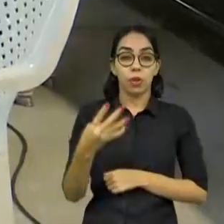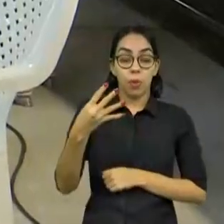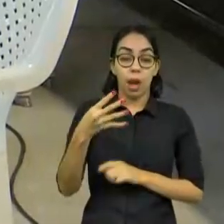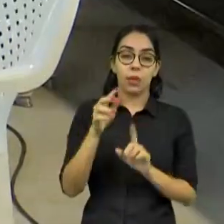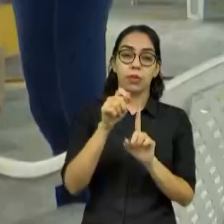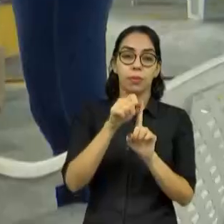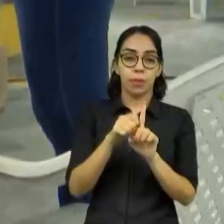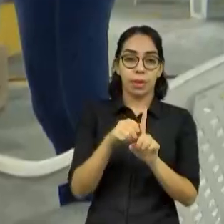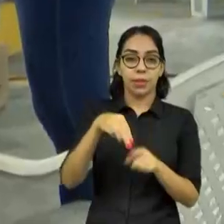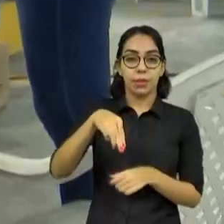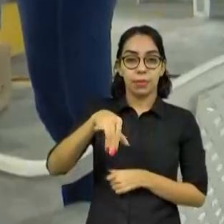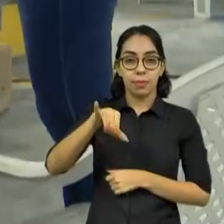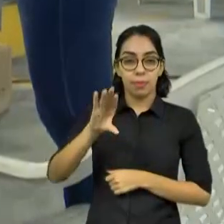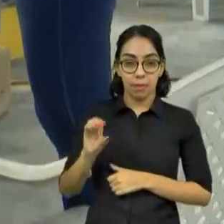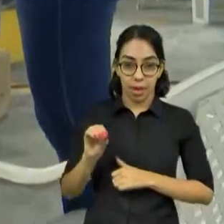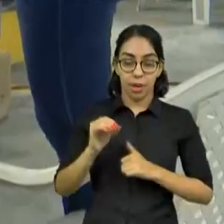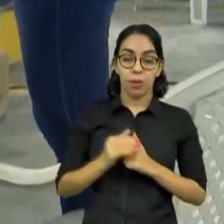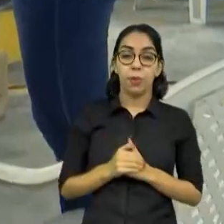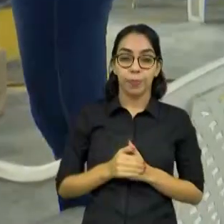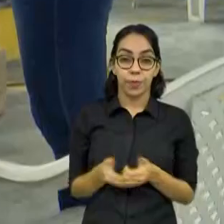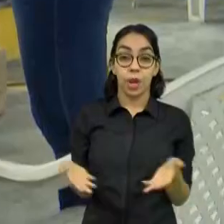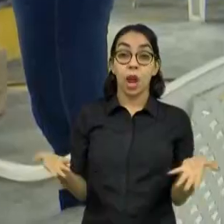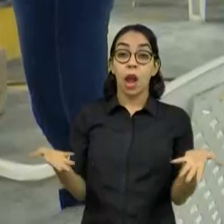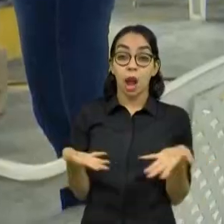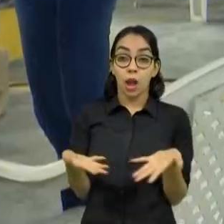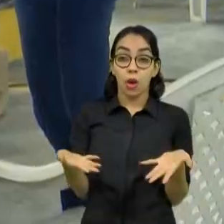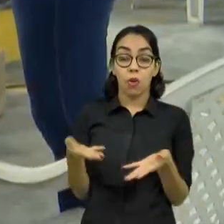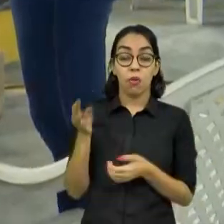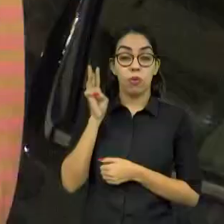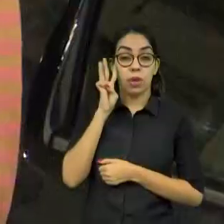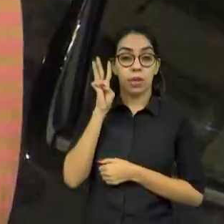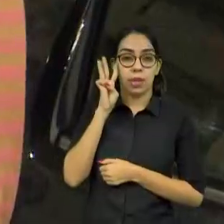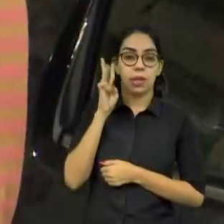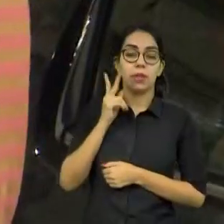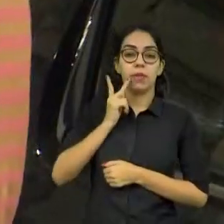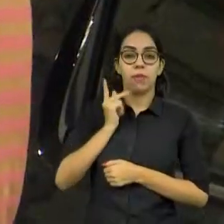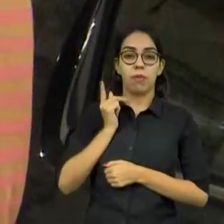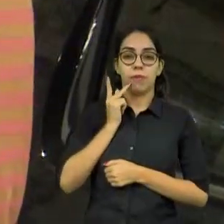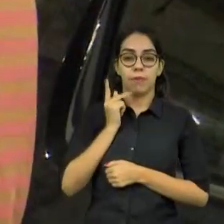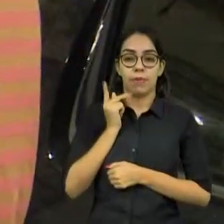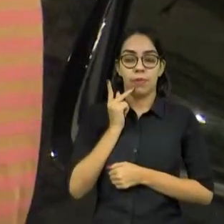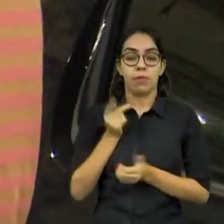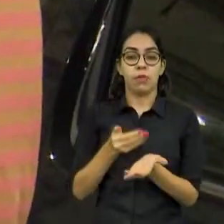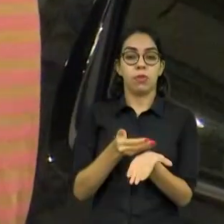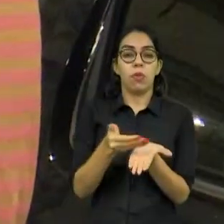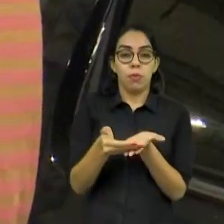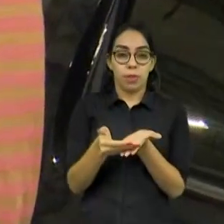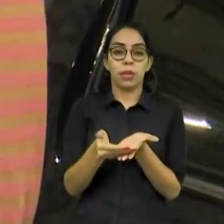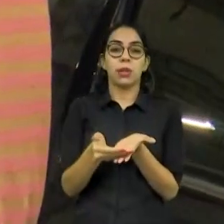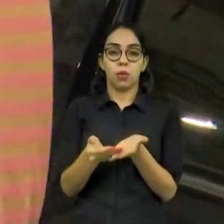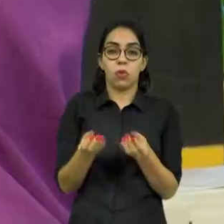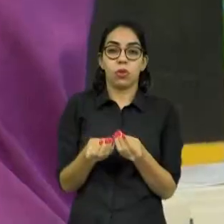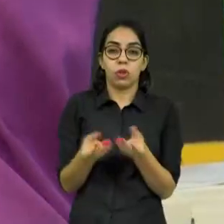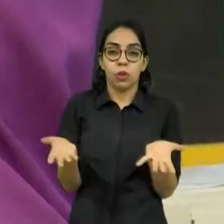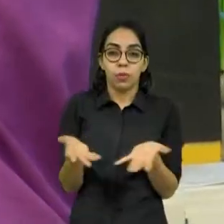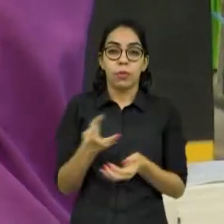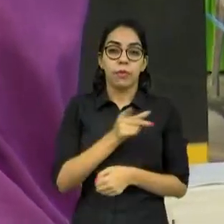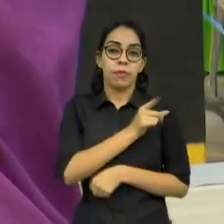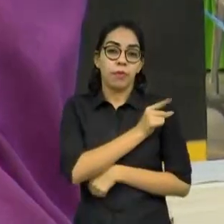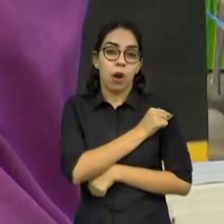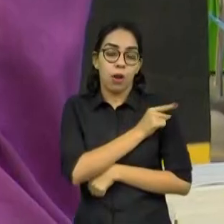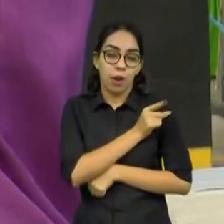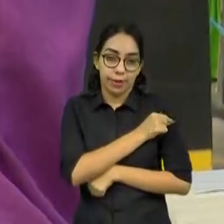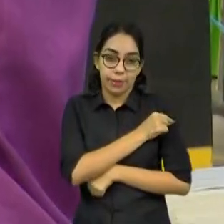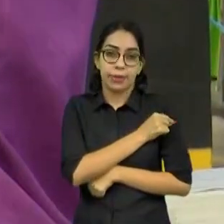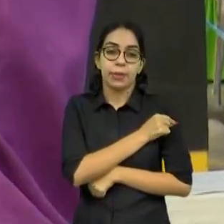da doença, teve início nesta terça-feira em Fortaleza a aplicação da quarta dose da vacina na população